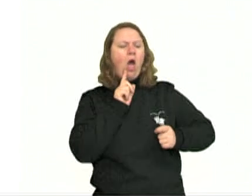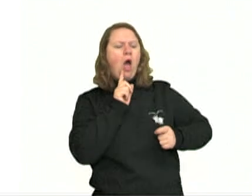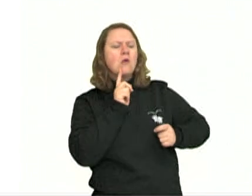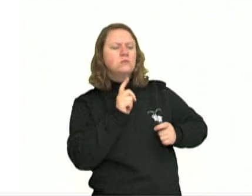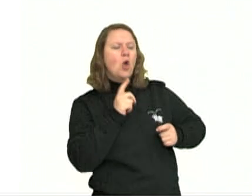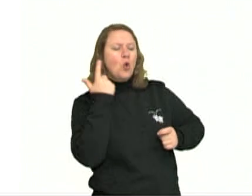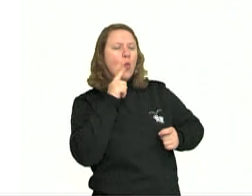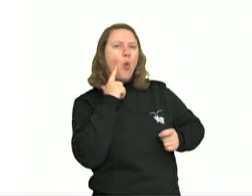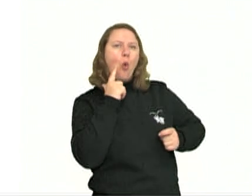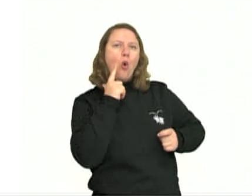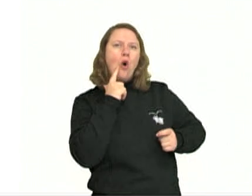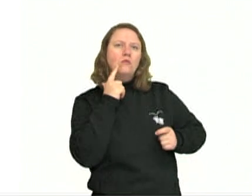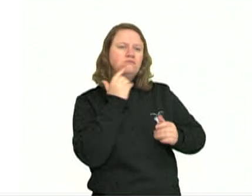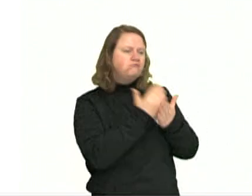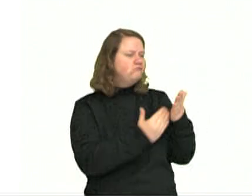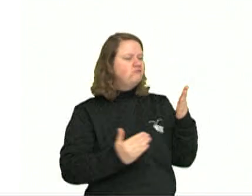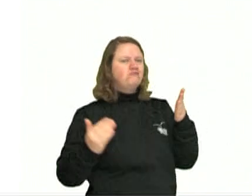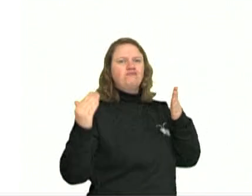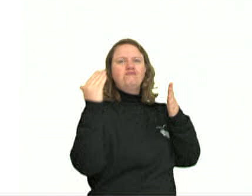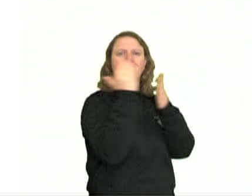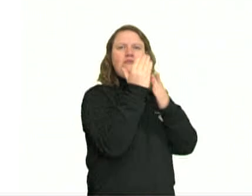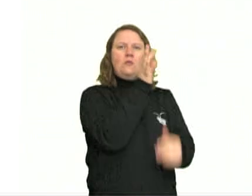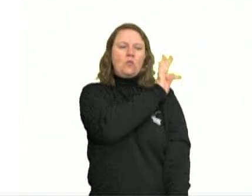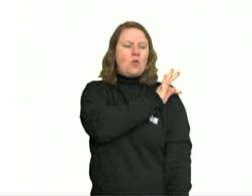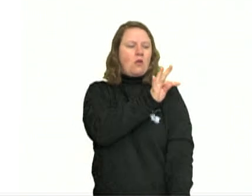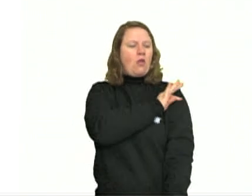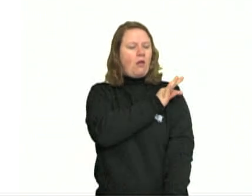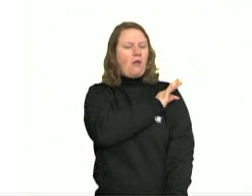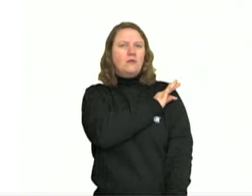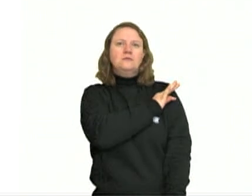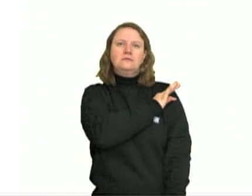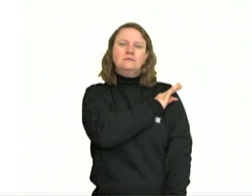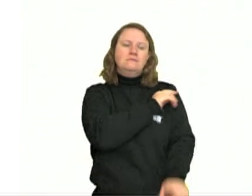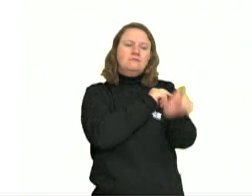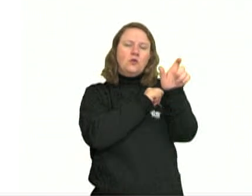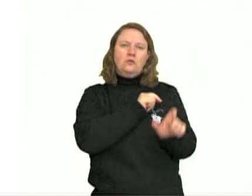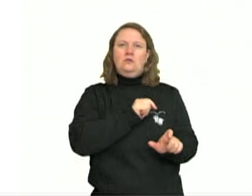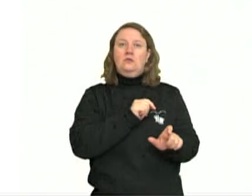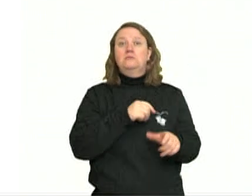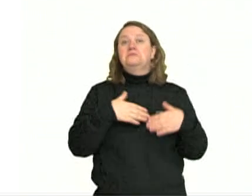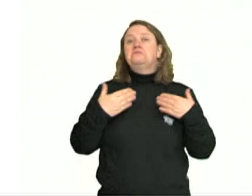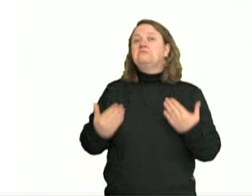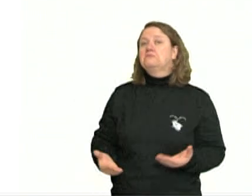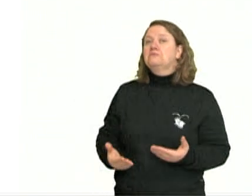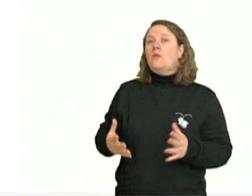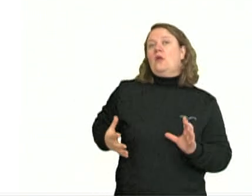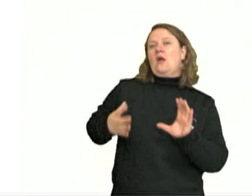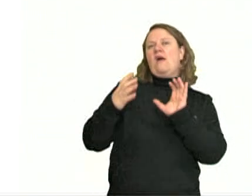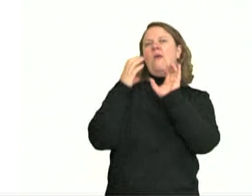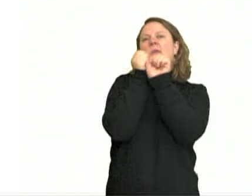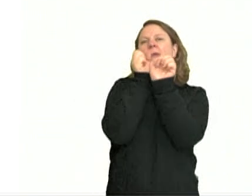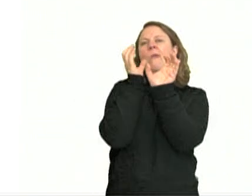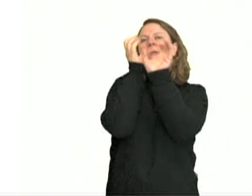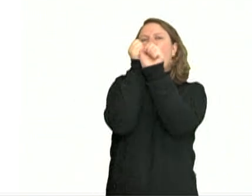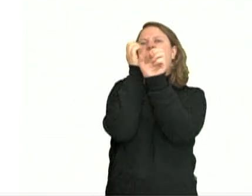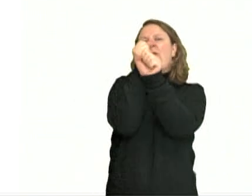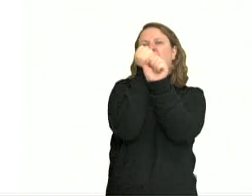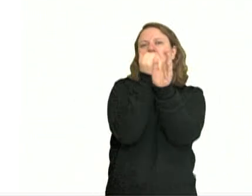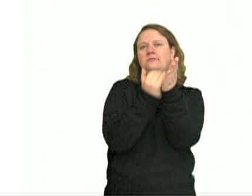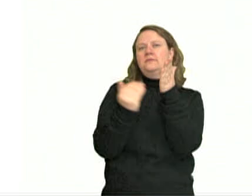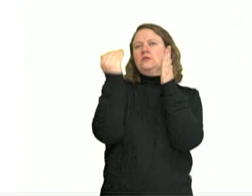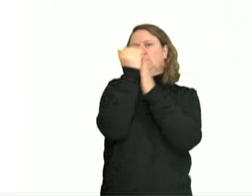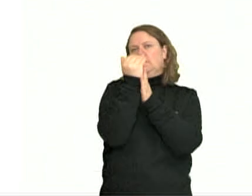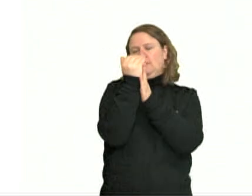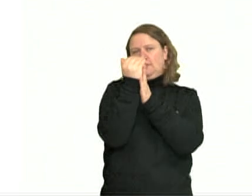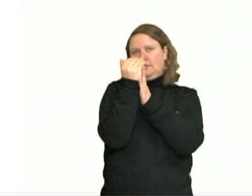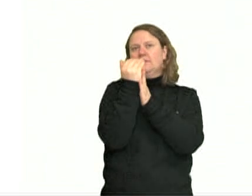ou conseguir uma superioridade técnica sobre o oponente, ou seja, pontuar acima